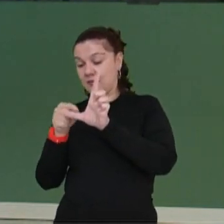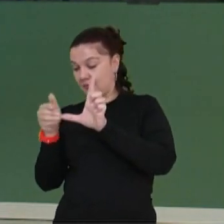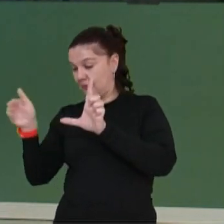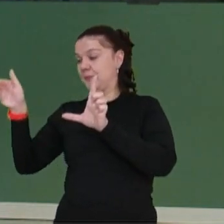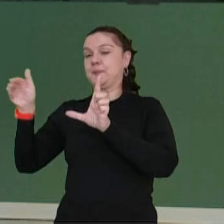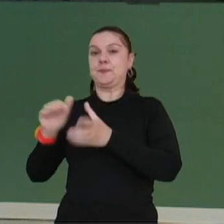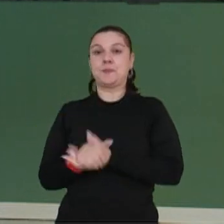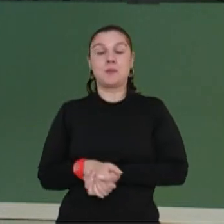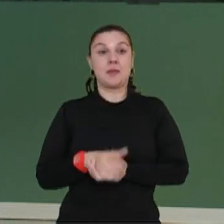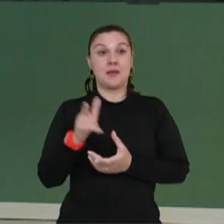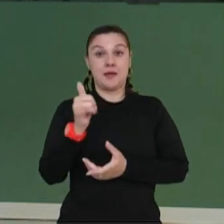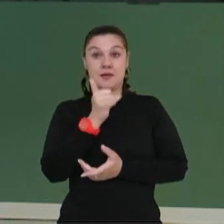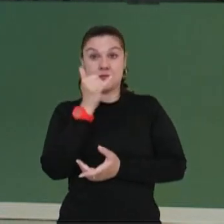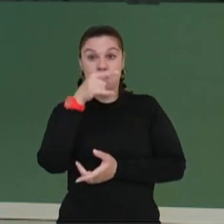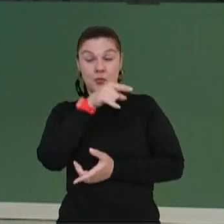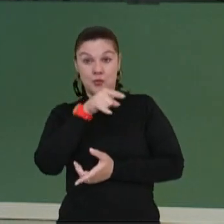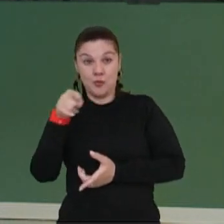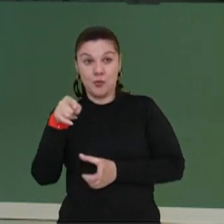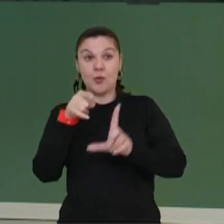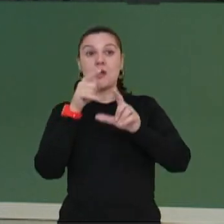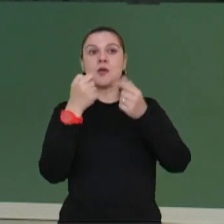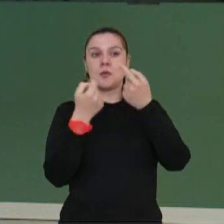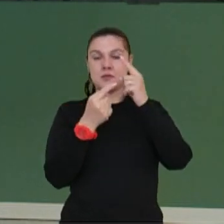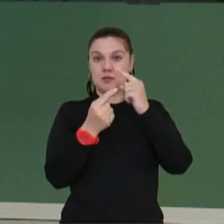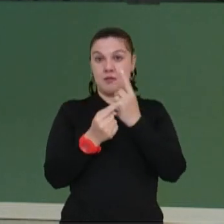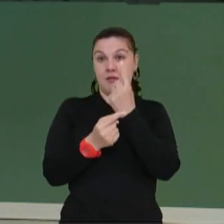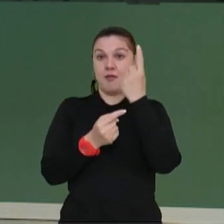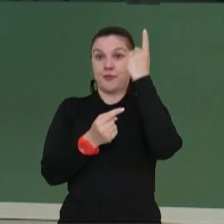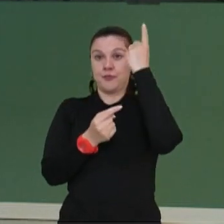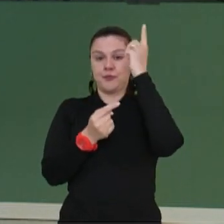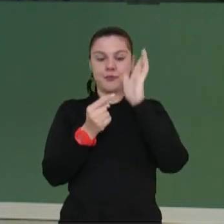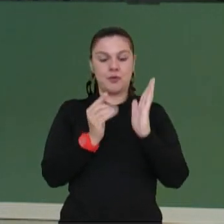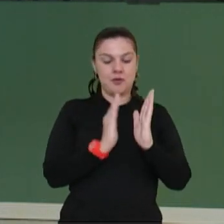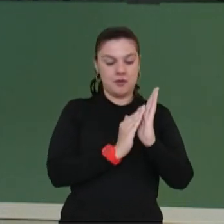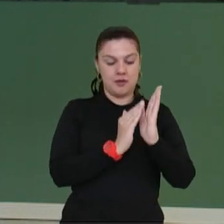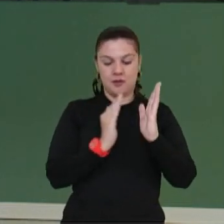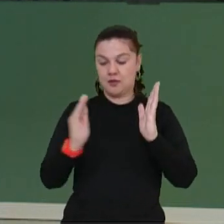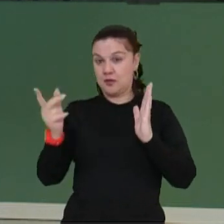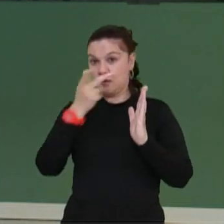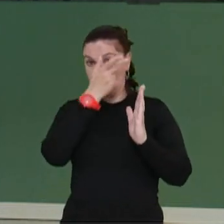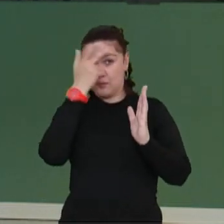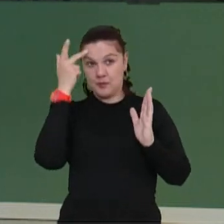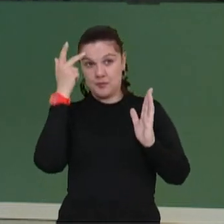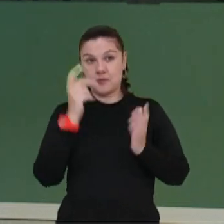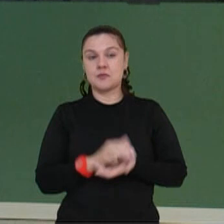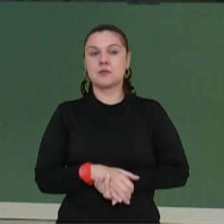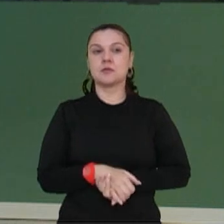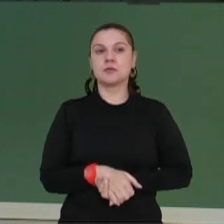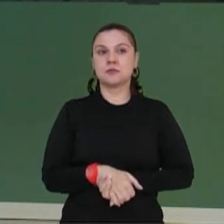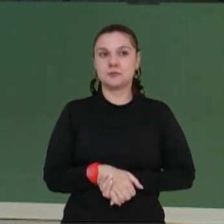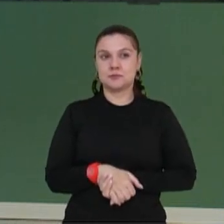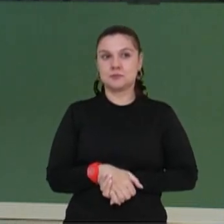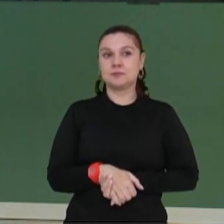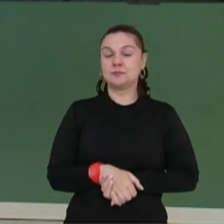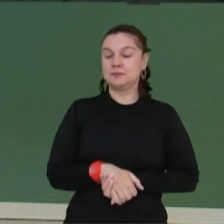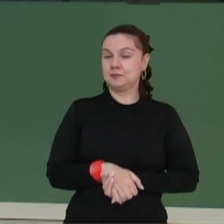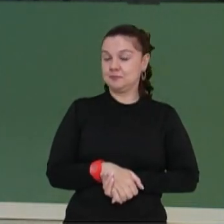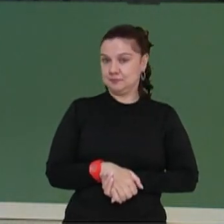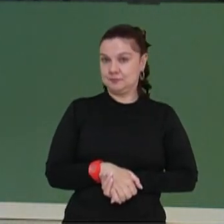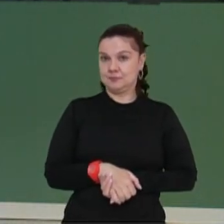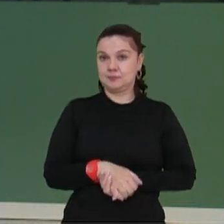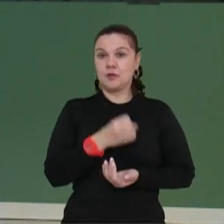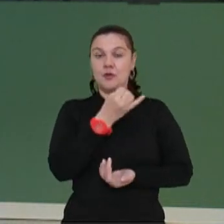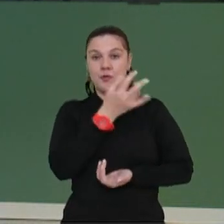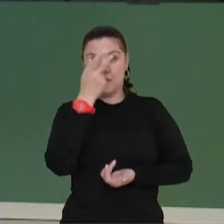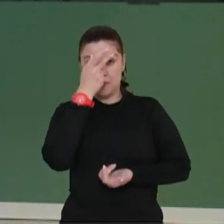200. Importante que o teu gráfico tem que ter uma altura, e daqui eu tenho a quantidade de pessoas, a quantidade ali